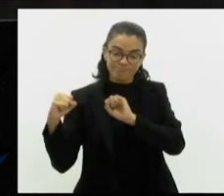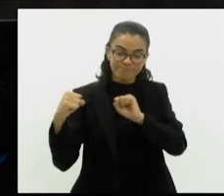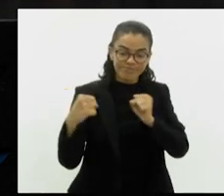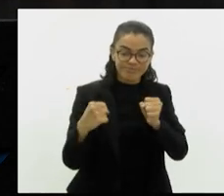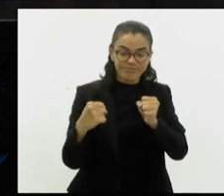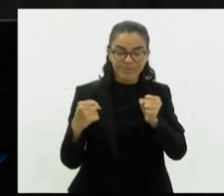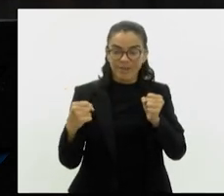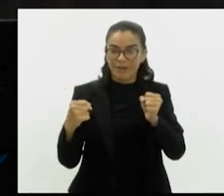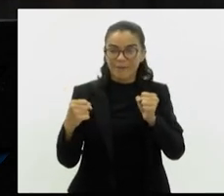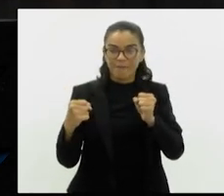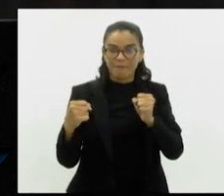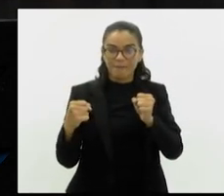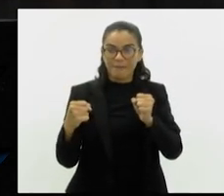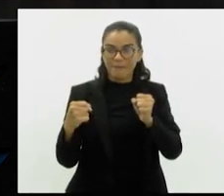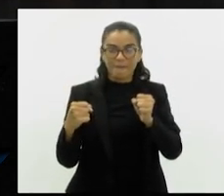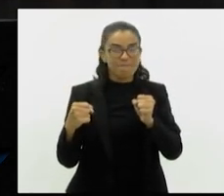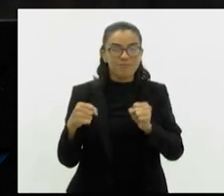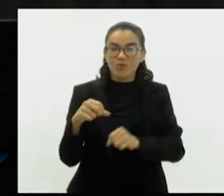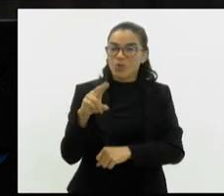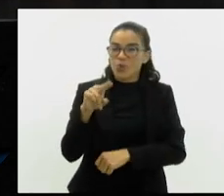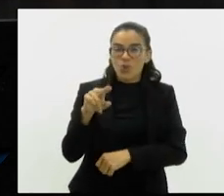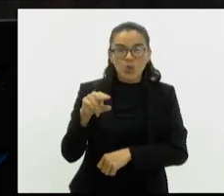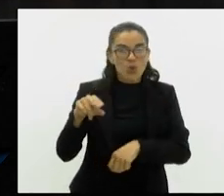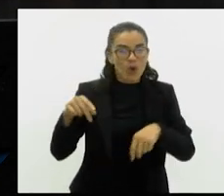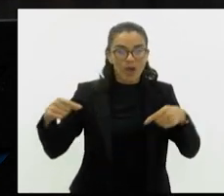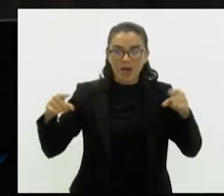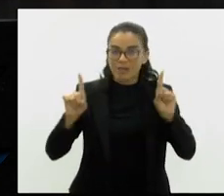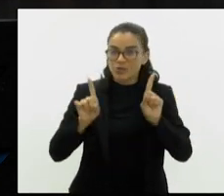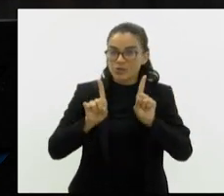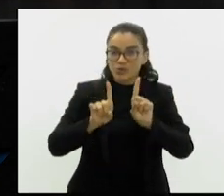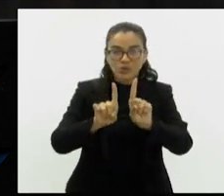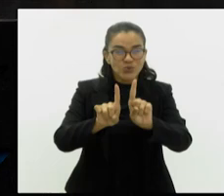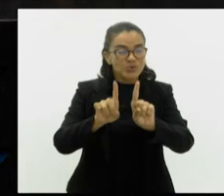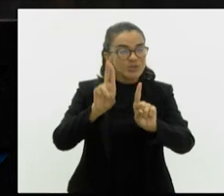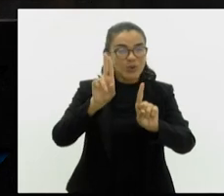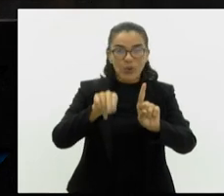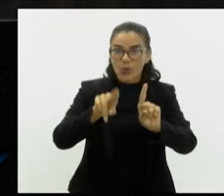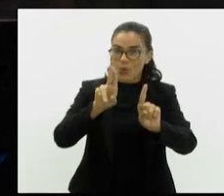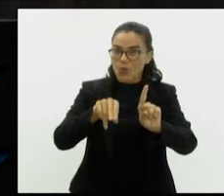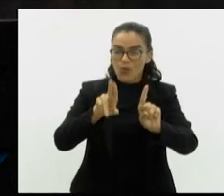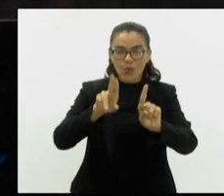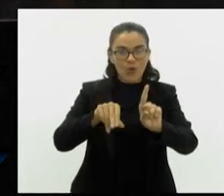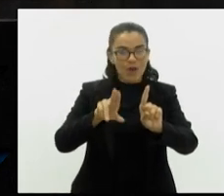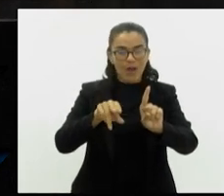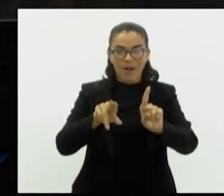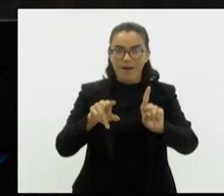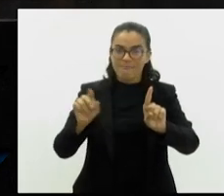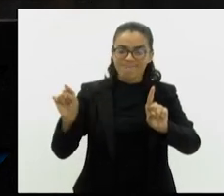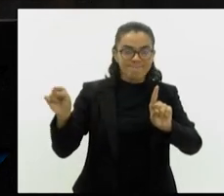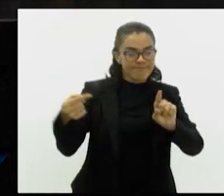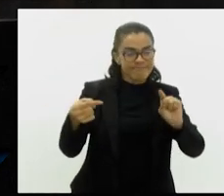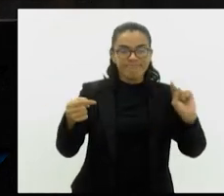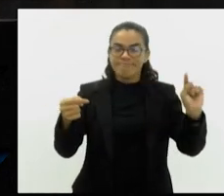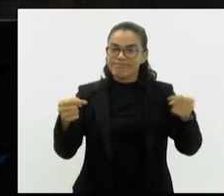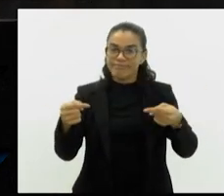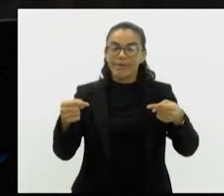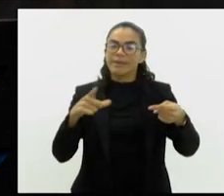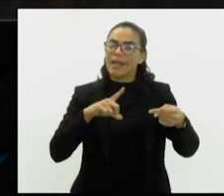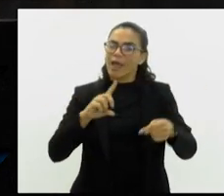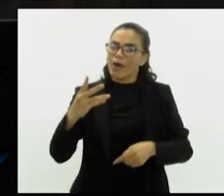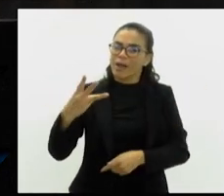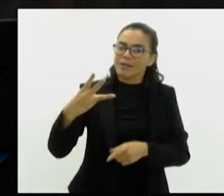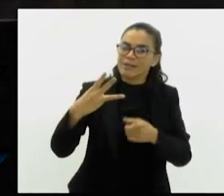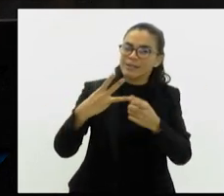do cidadão que não podem caminhar juntas sobre hipótese alguma como tem uma